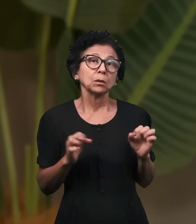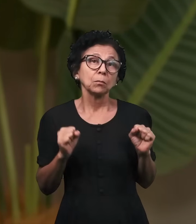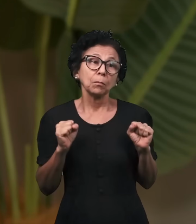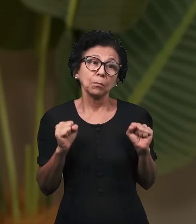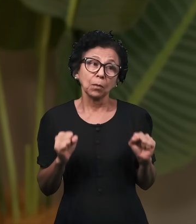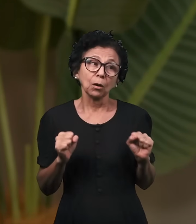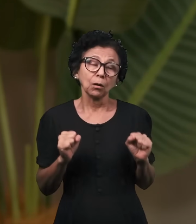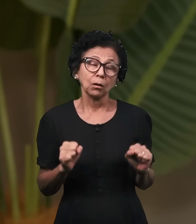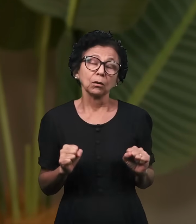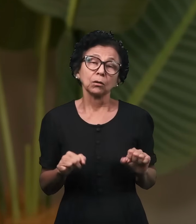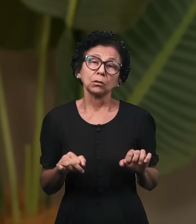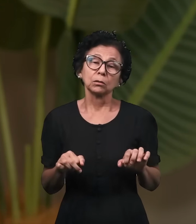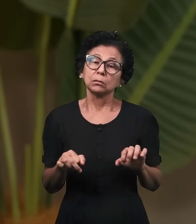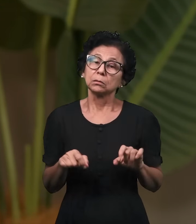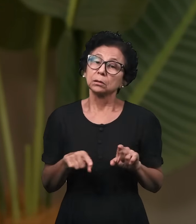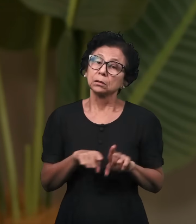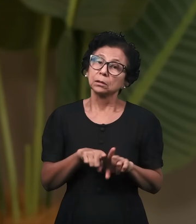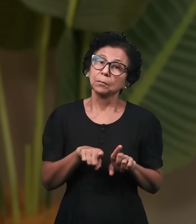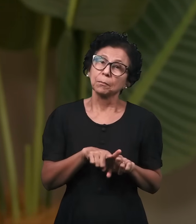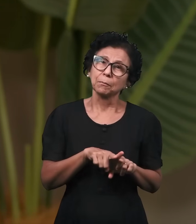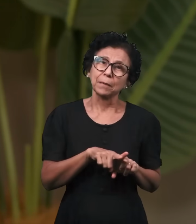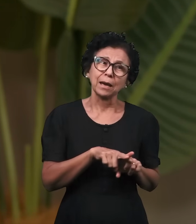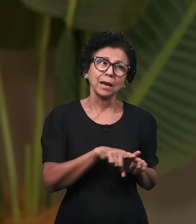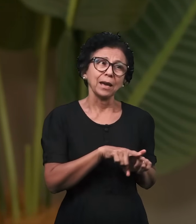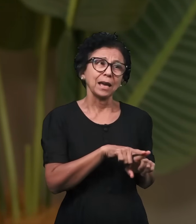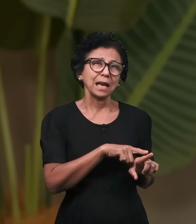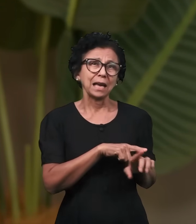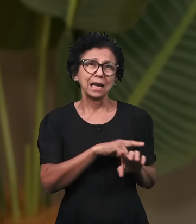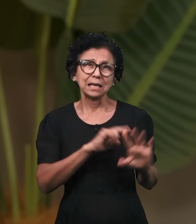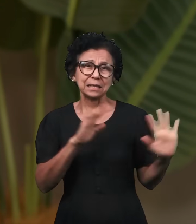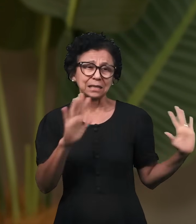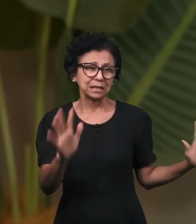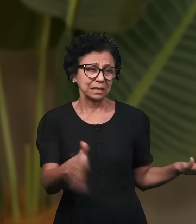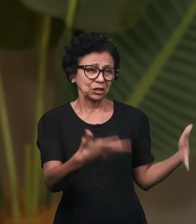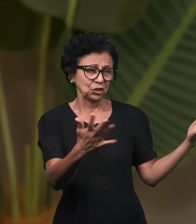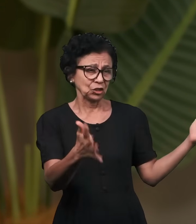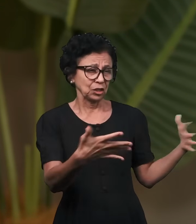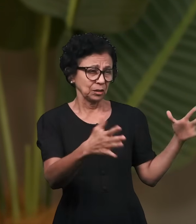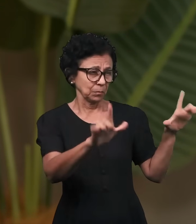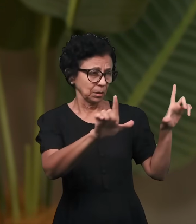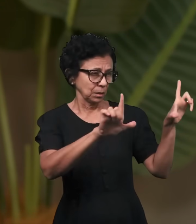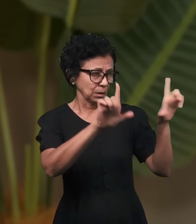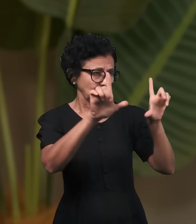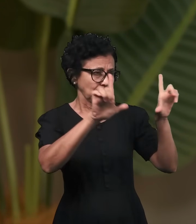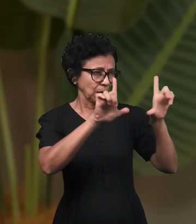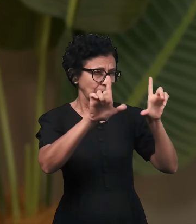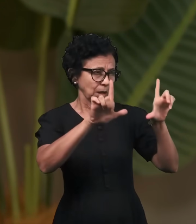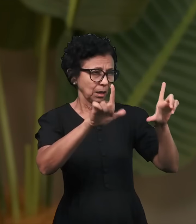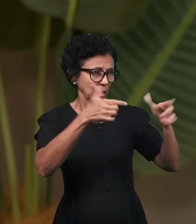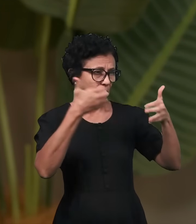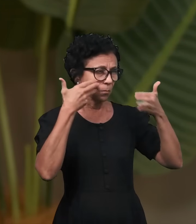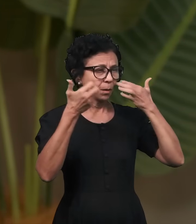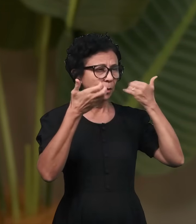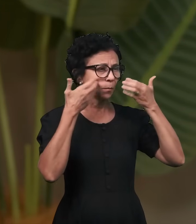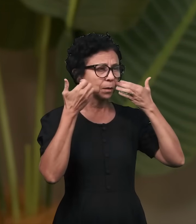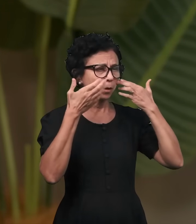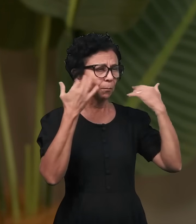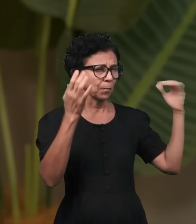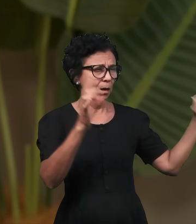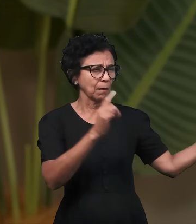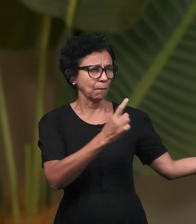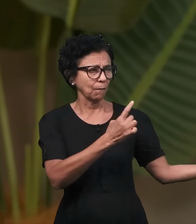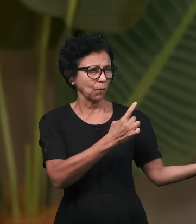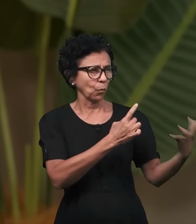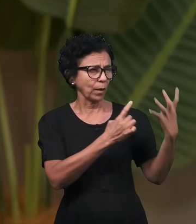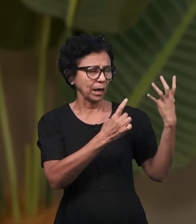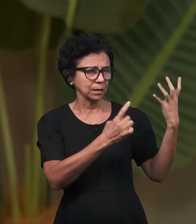consequência essa avalanche de estímulos das telas, né? Dos influencers, de tudo isso que